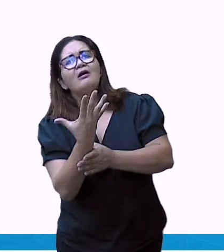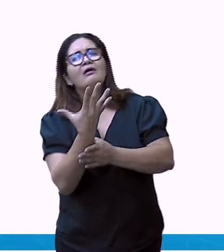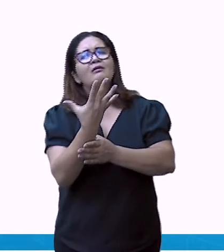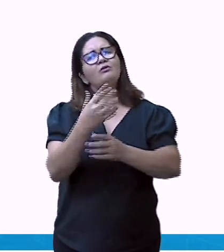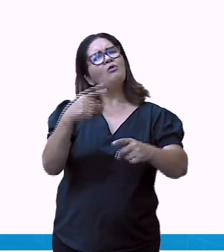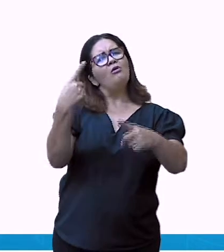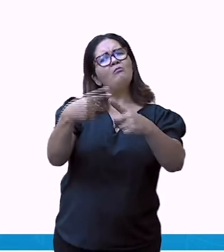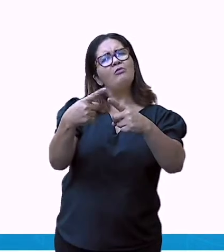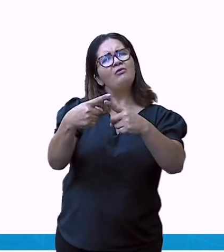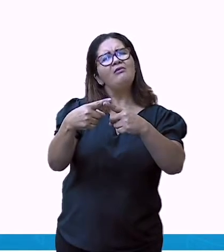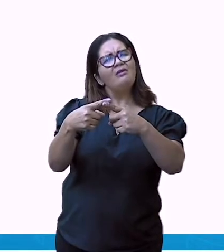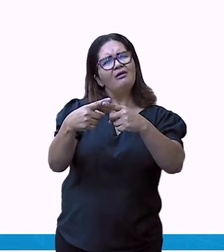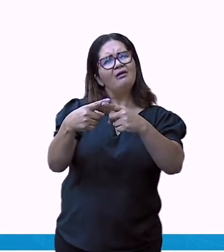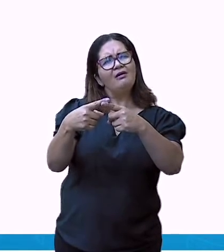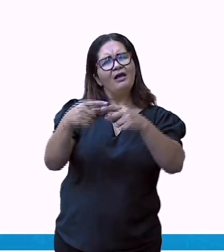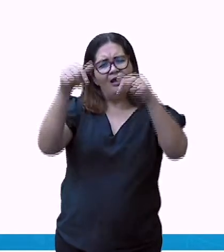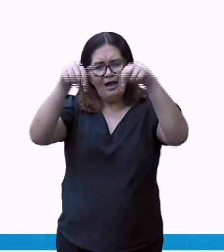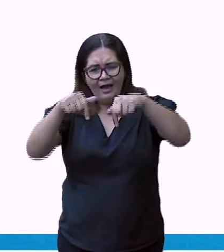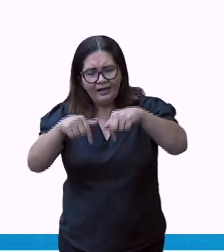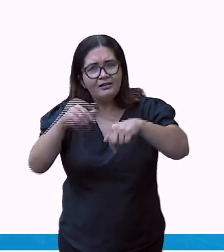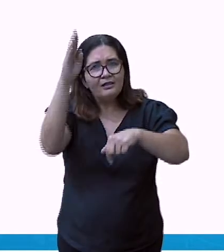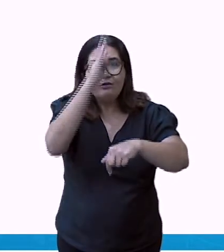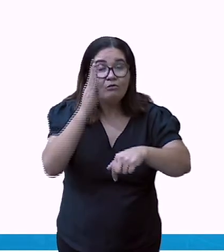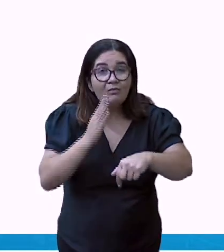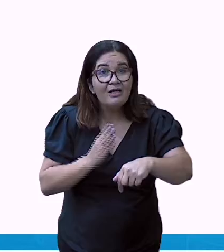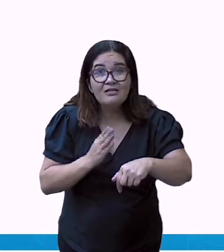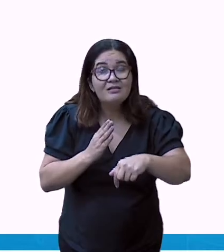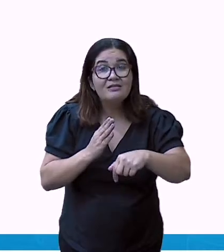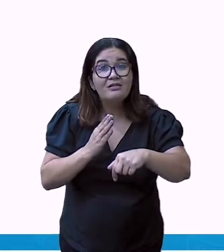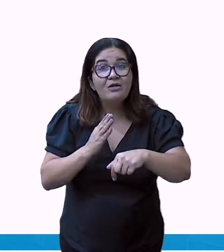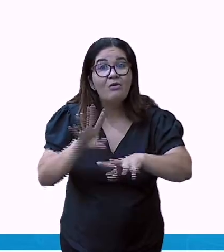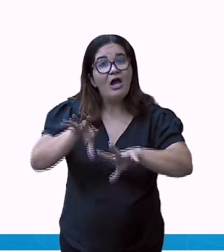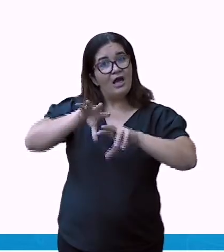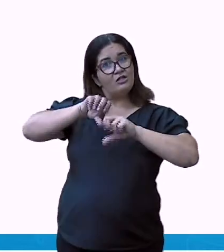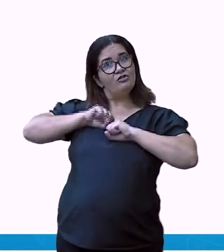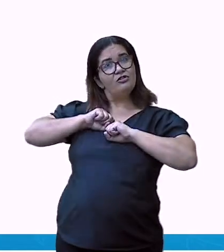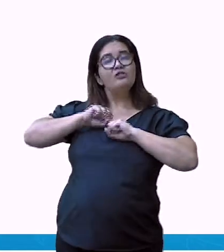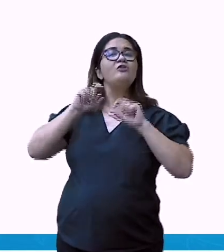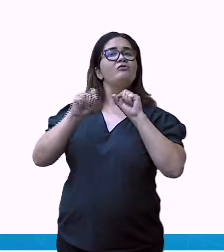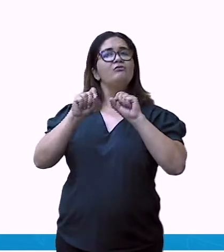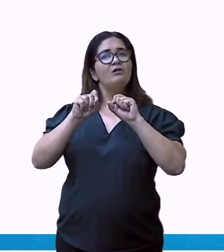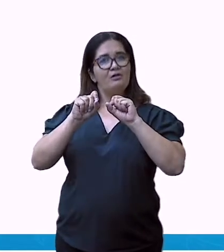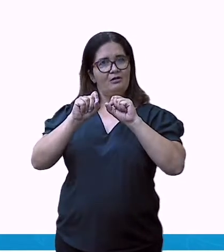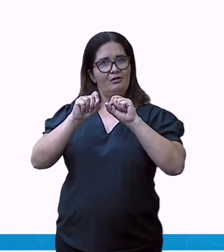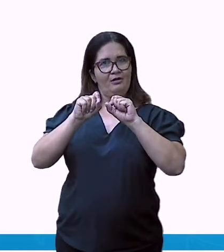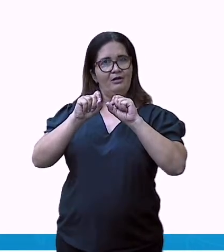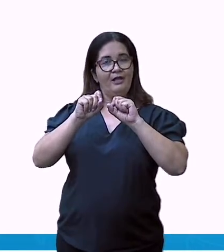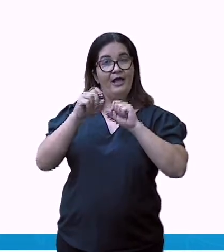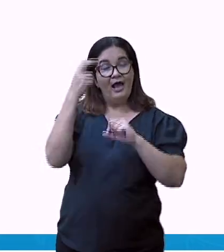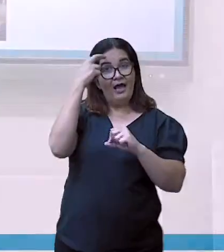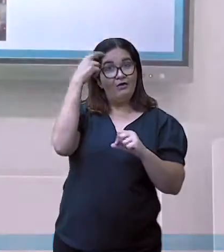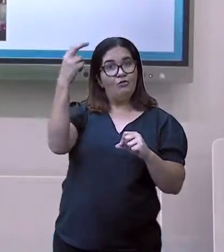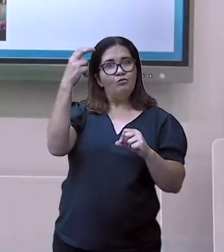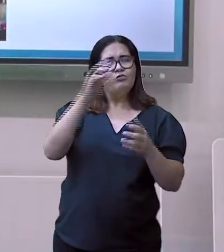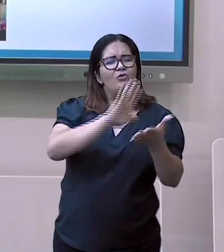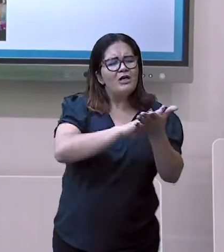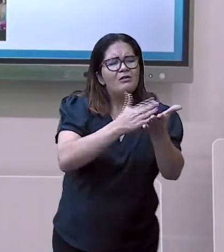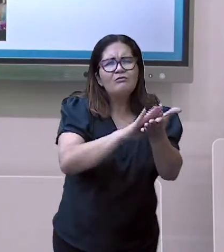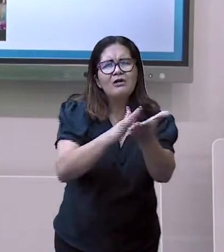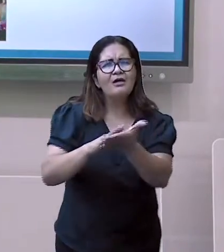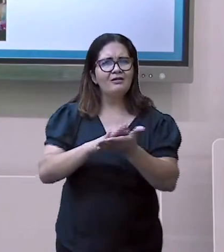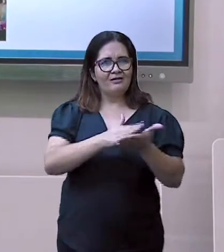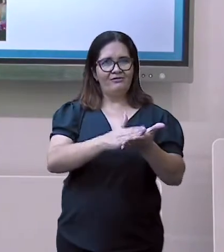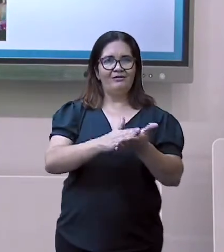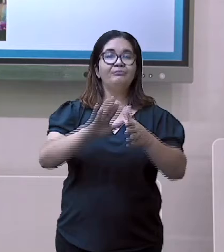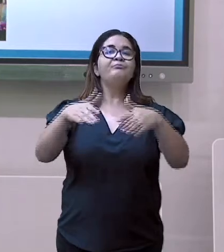foi trazido ao nosso país? Ou será que ele teve origem aqui? O carnaval foi trazido